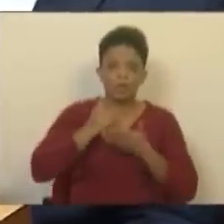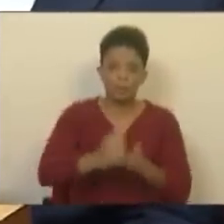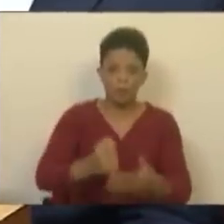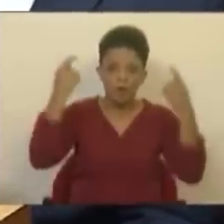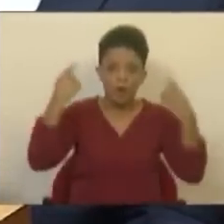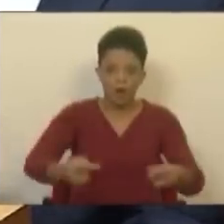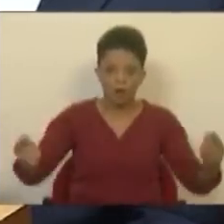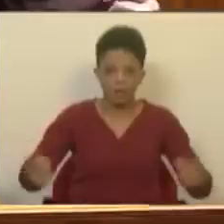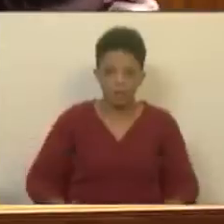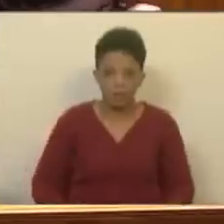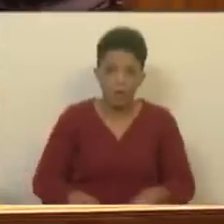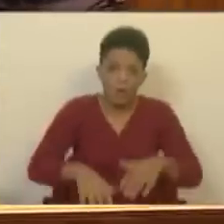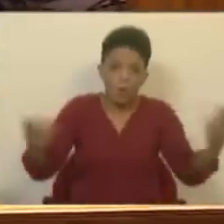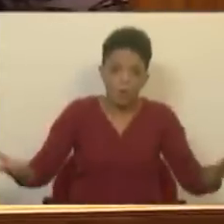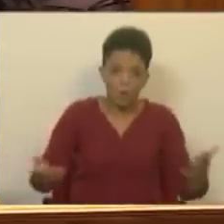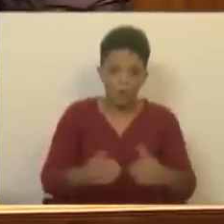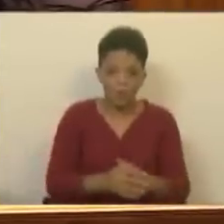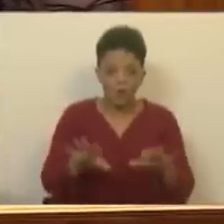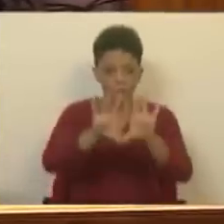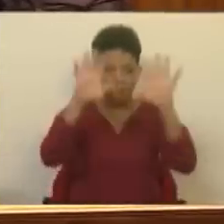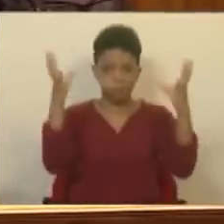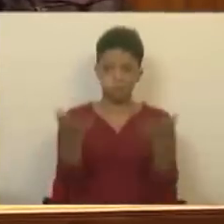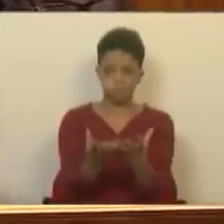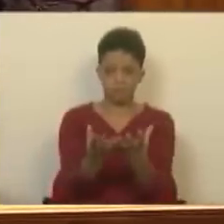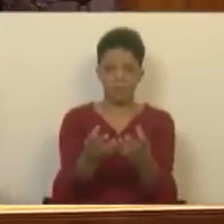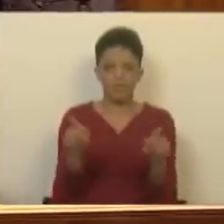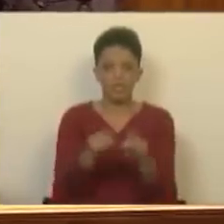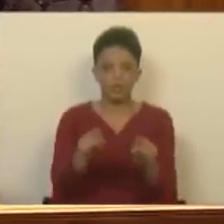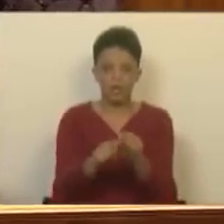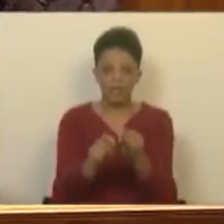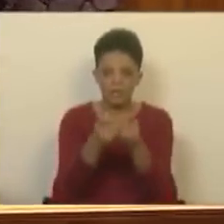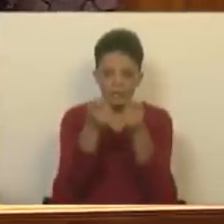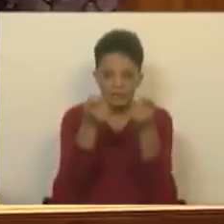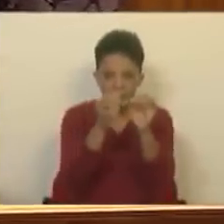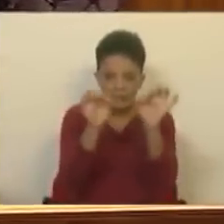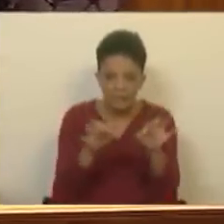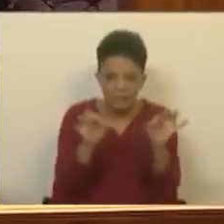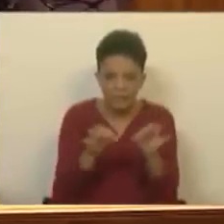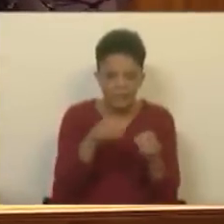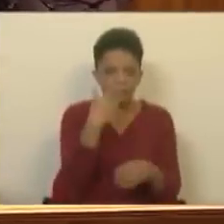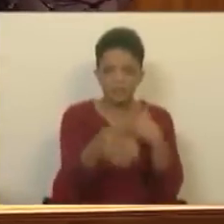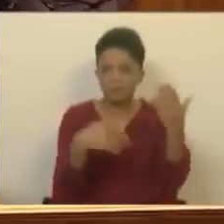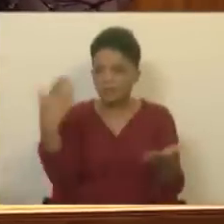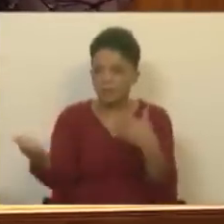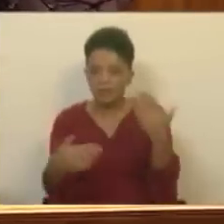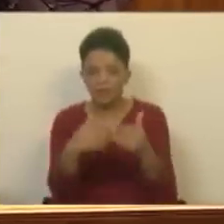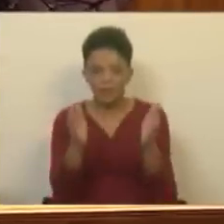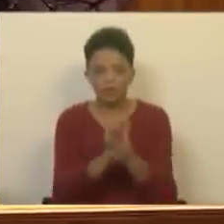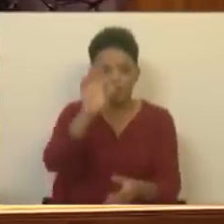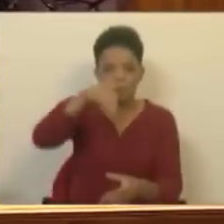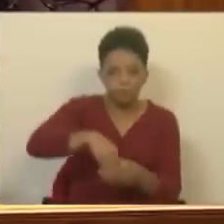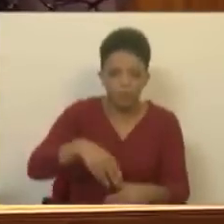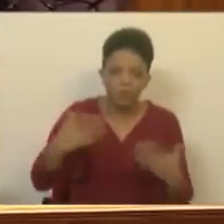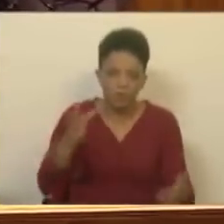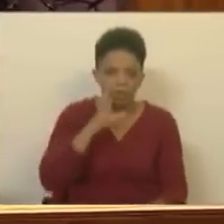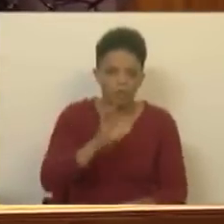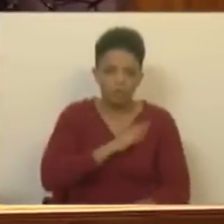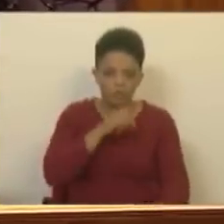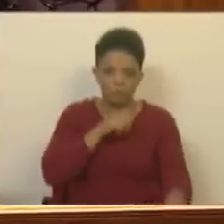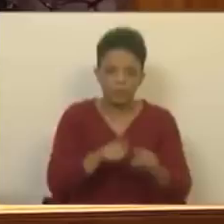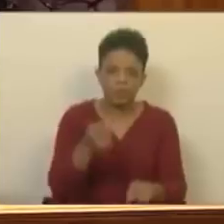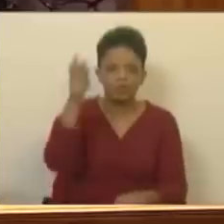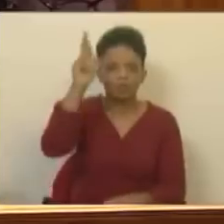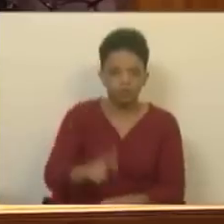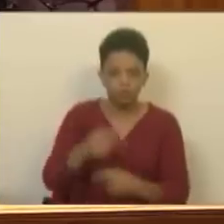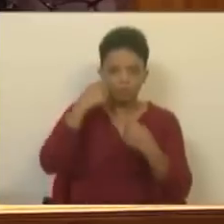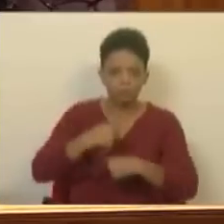apoio ou Então pegamos no bolo e damos o mesmo a todos de forma que todos caem senhor deputada a verba